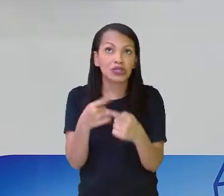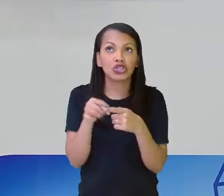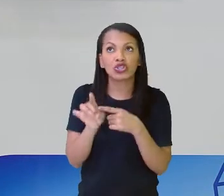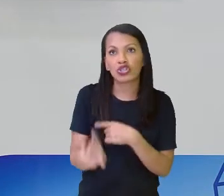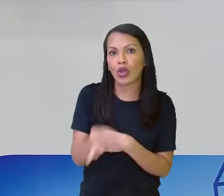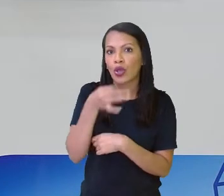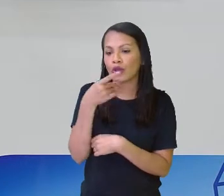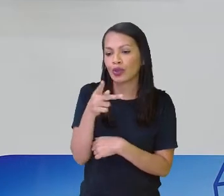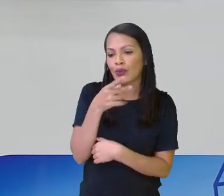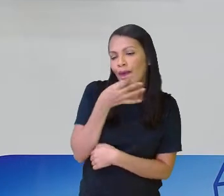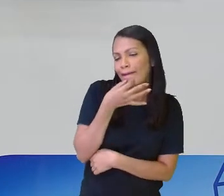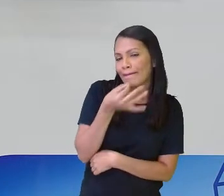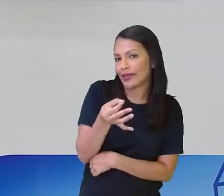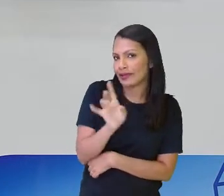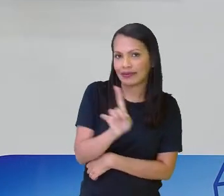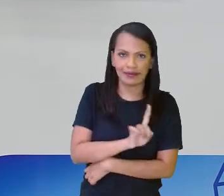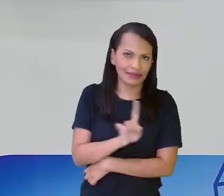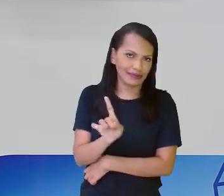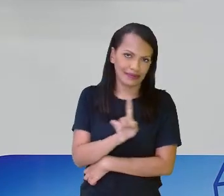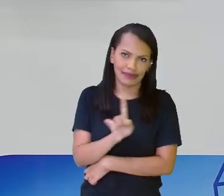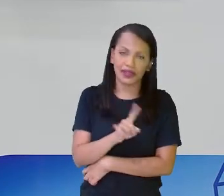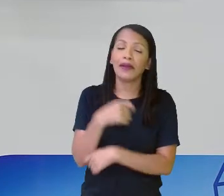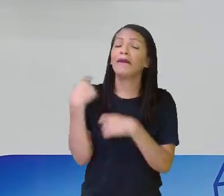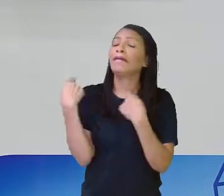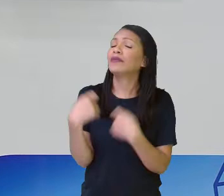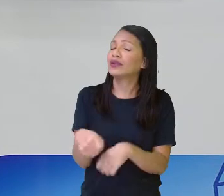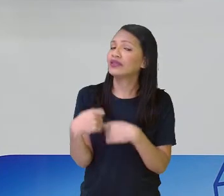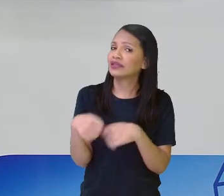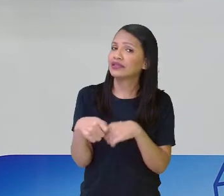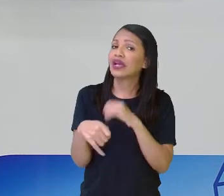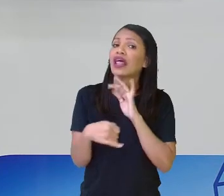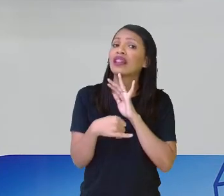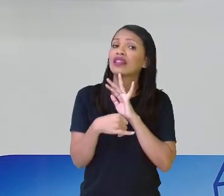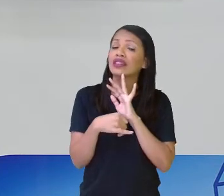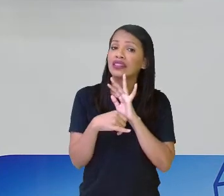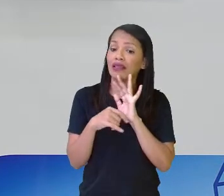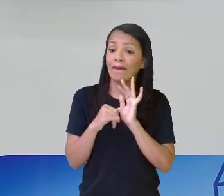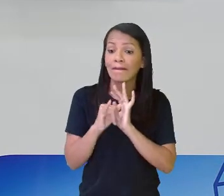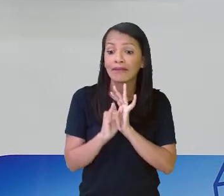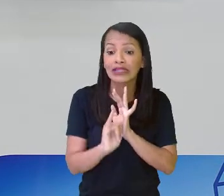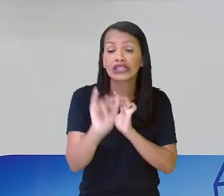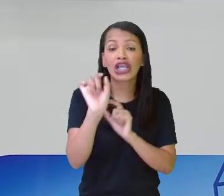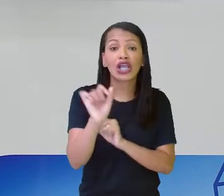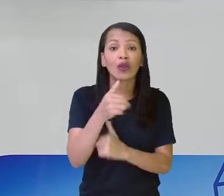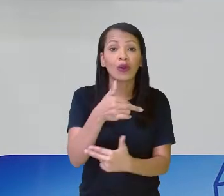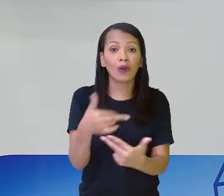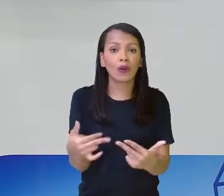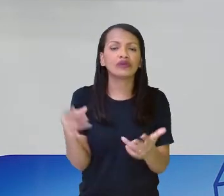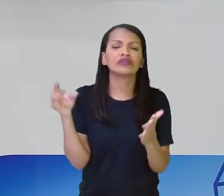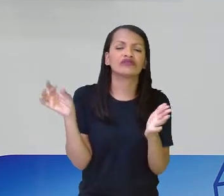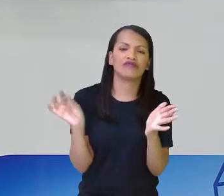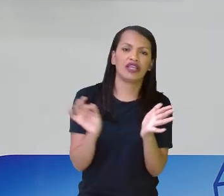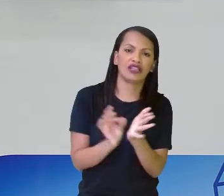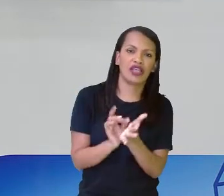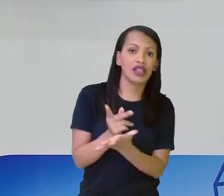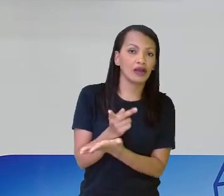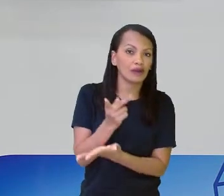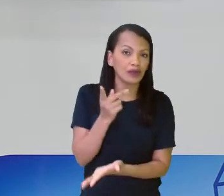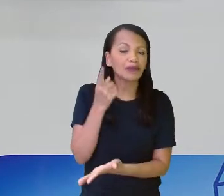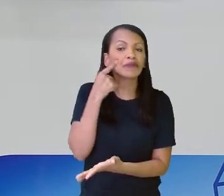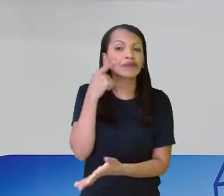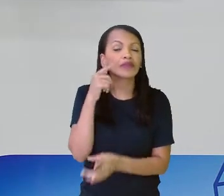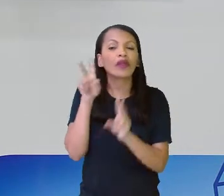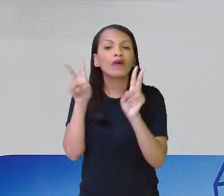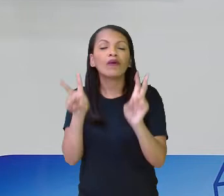sua opinião. Você precisa expor fatos e acontecimentos. Eu estava pensando que tema, né, poderia